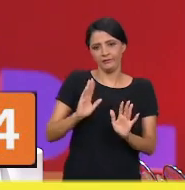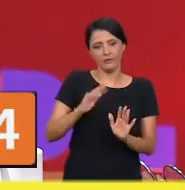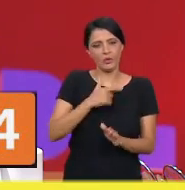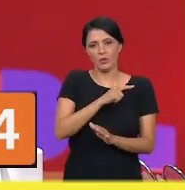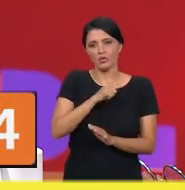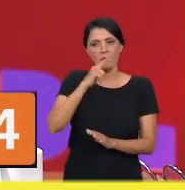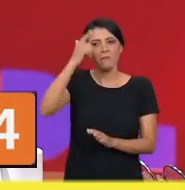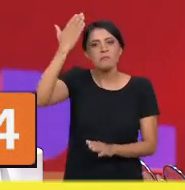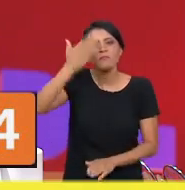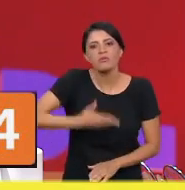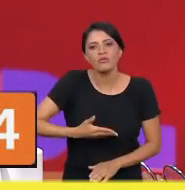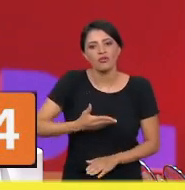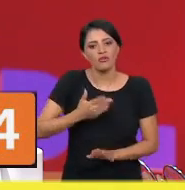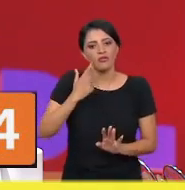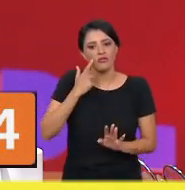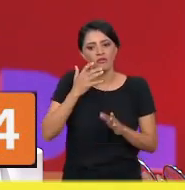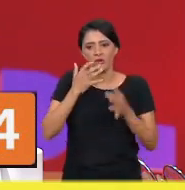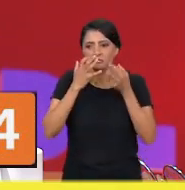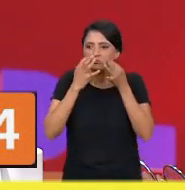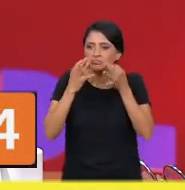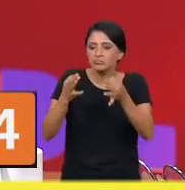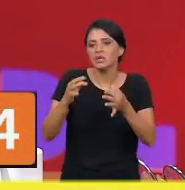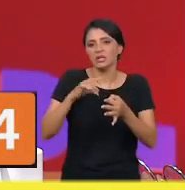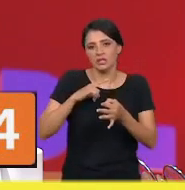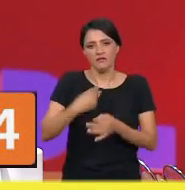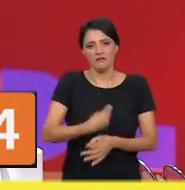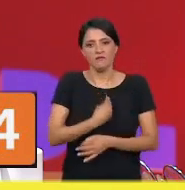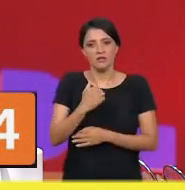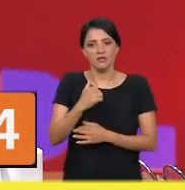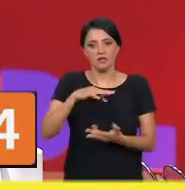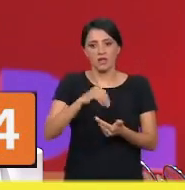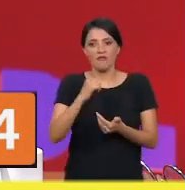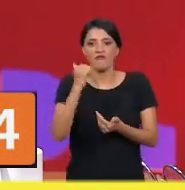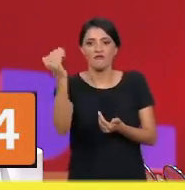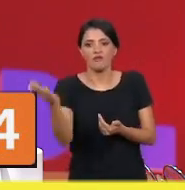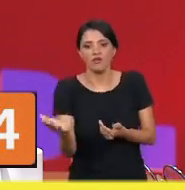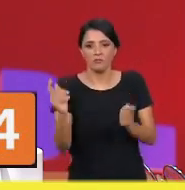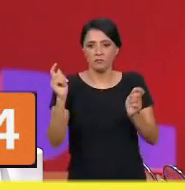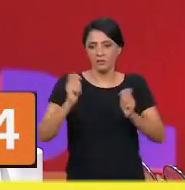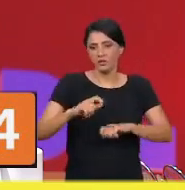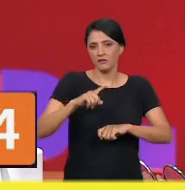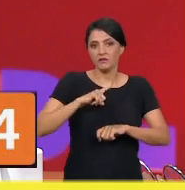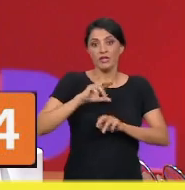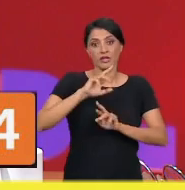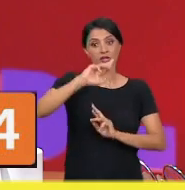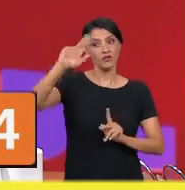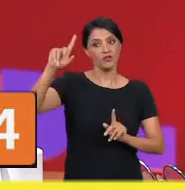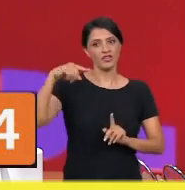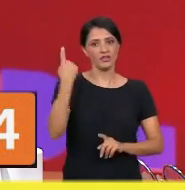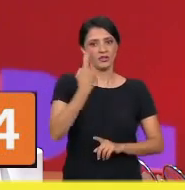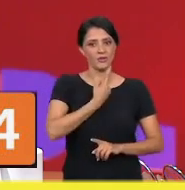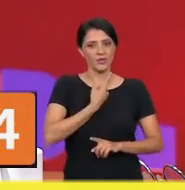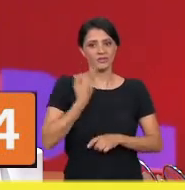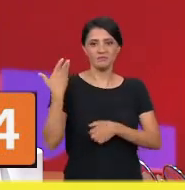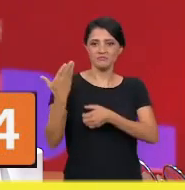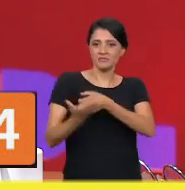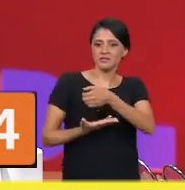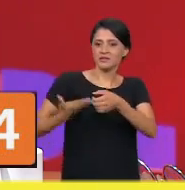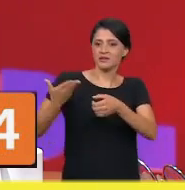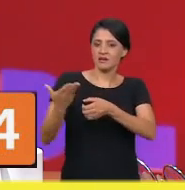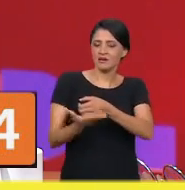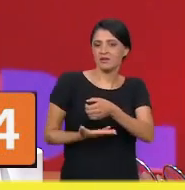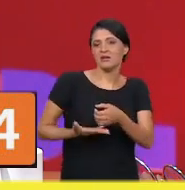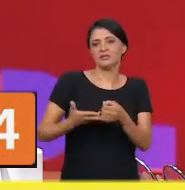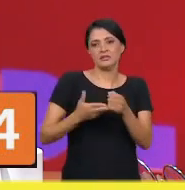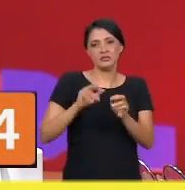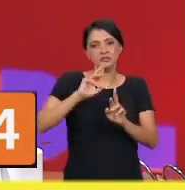tem evidência observacional de que tenha vida fora da Terra, de que possa ter uma vida diferente da nossa, baseada de